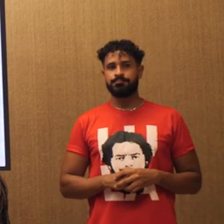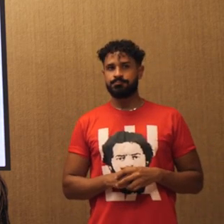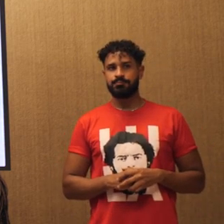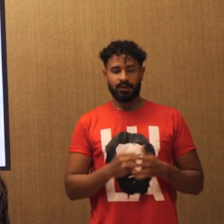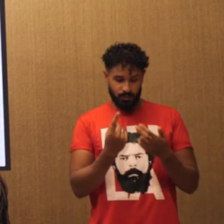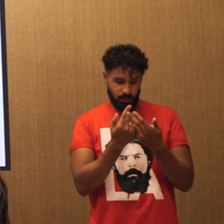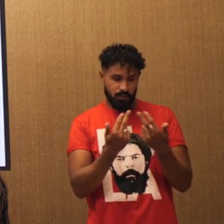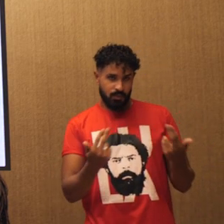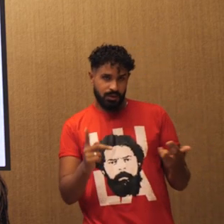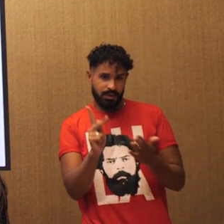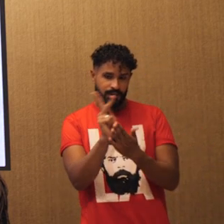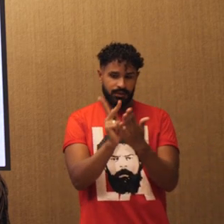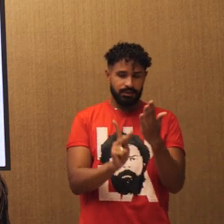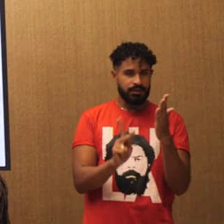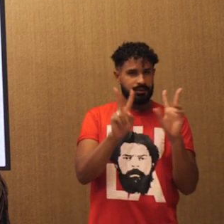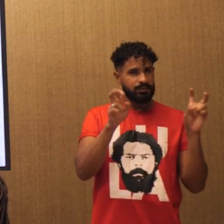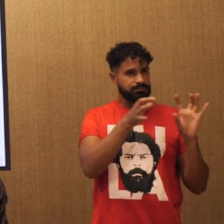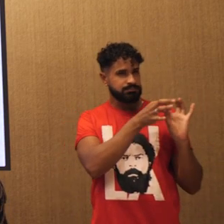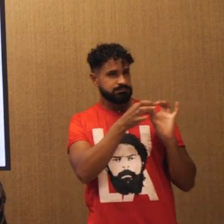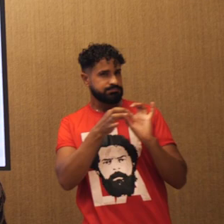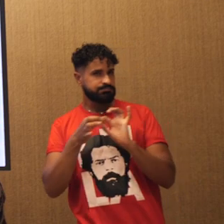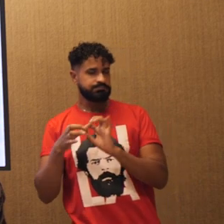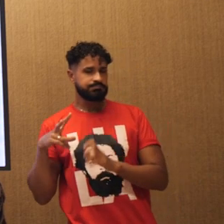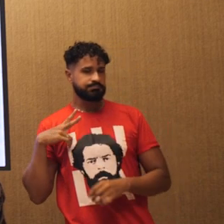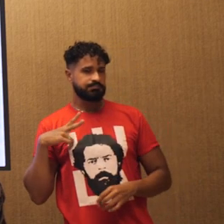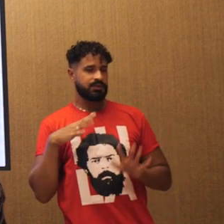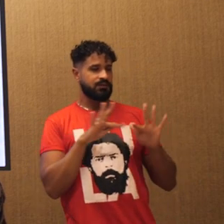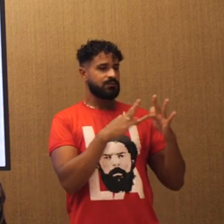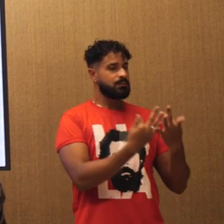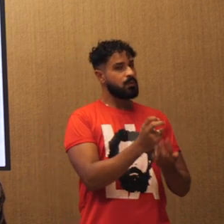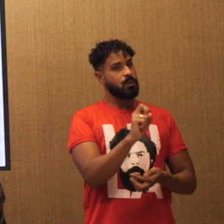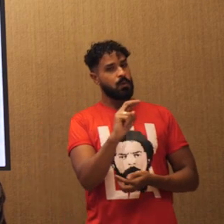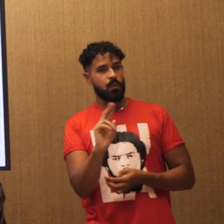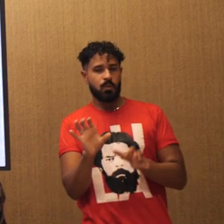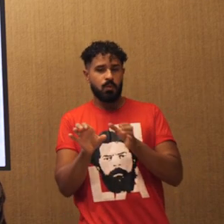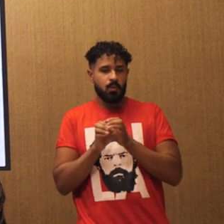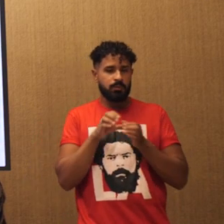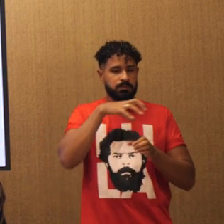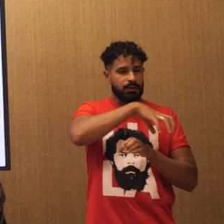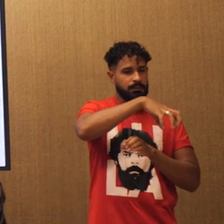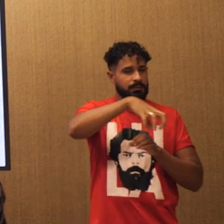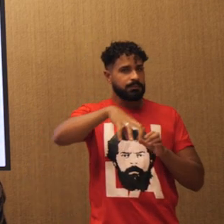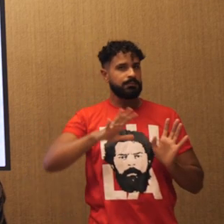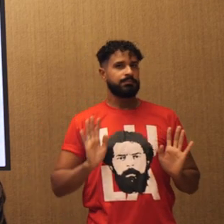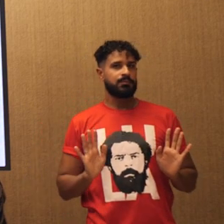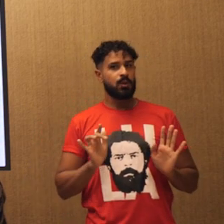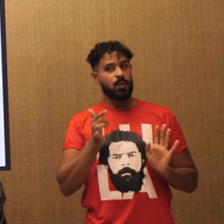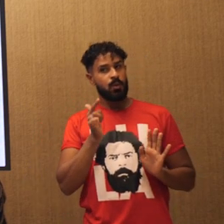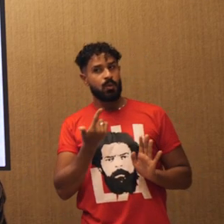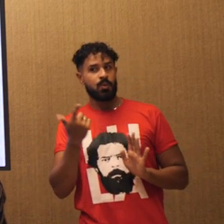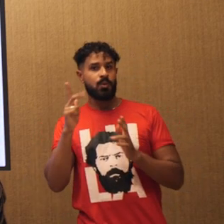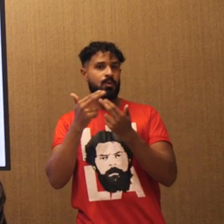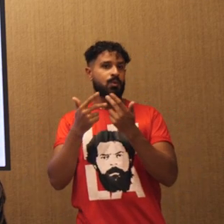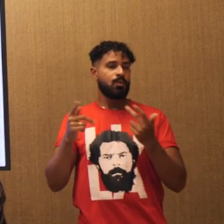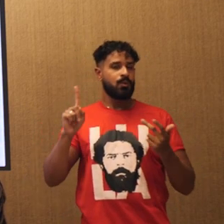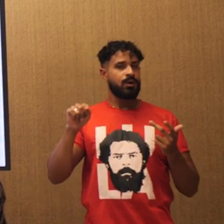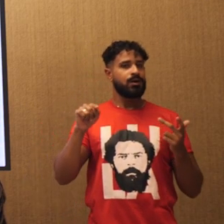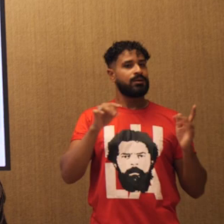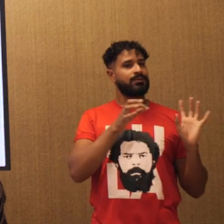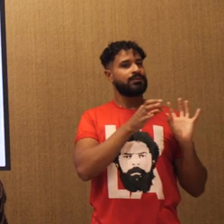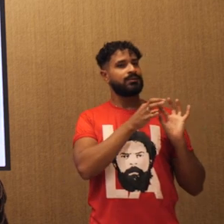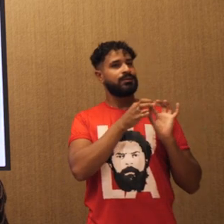Uma coisa é o planejamento sobre uma conjuntura individual, familiar ou de pequenos grupos. Outra coisa é a